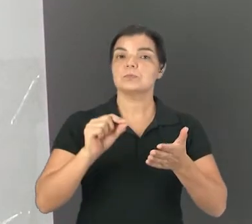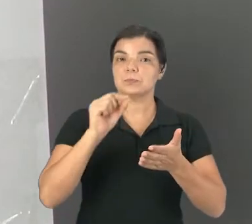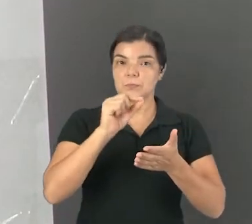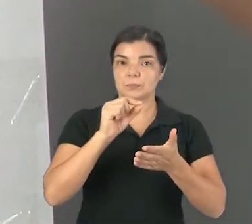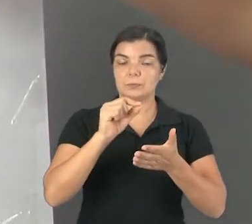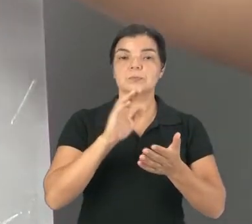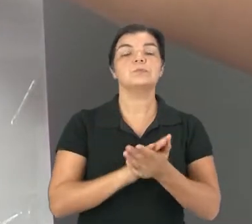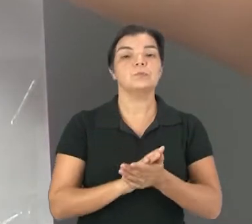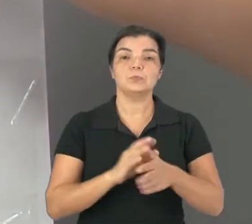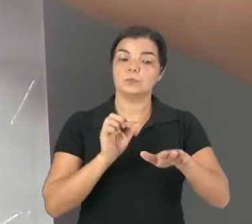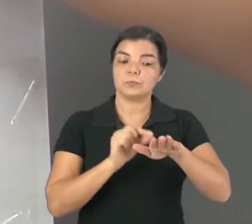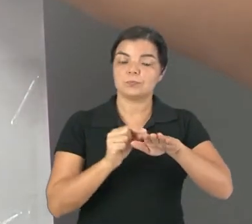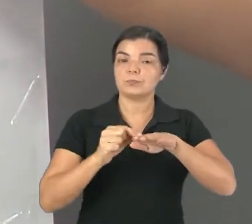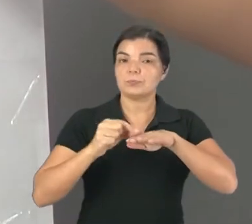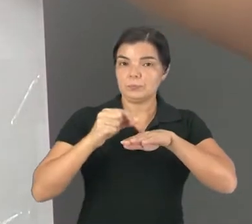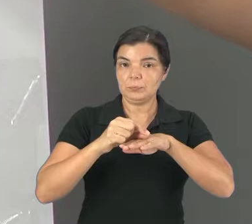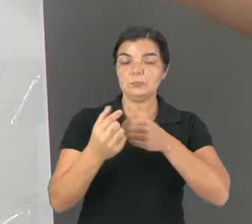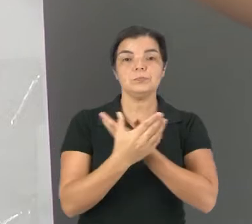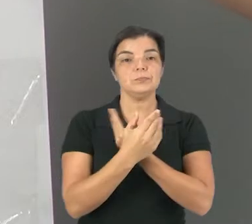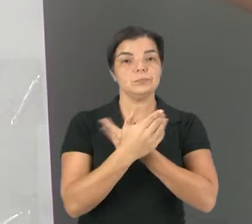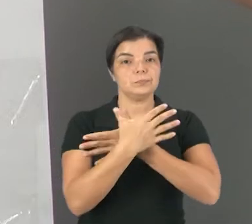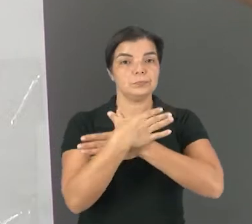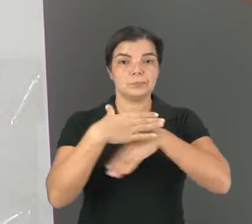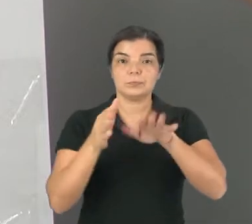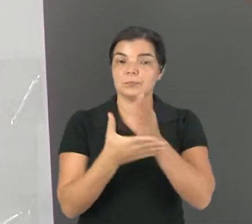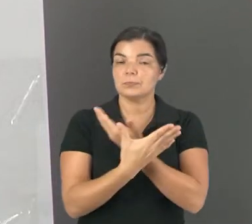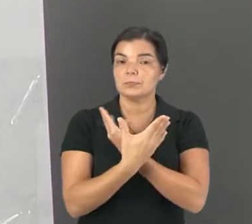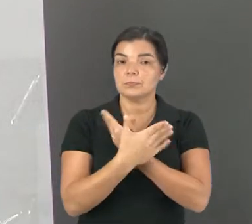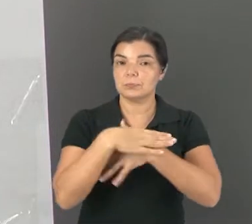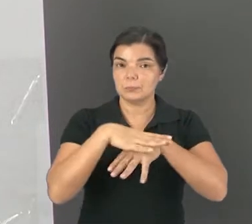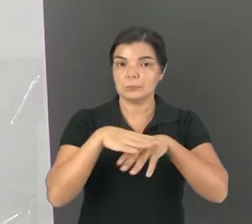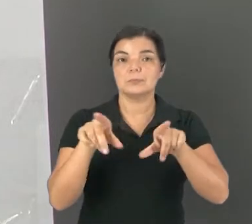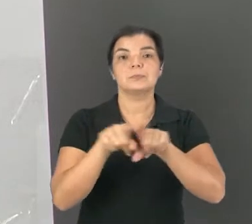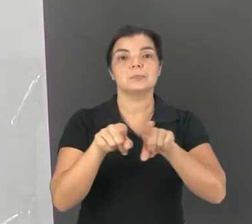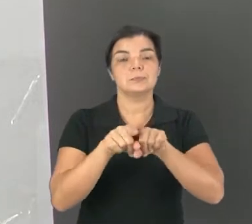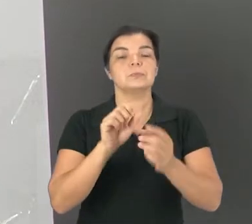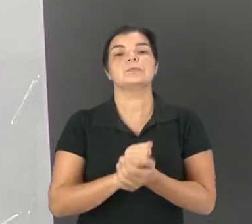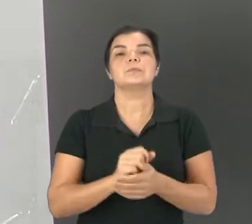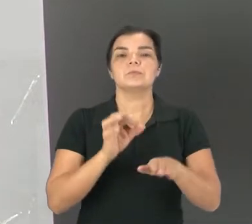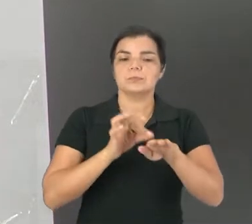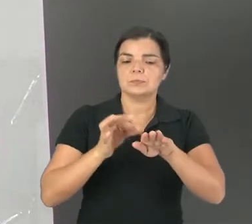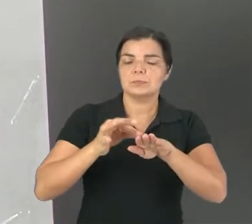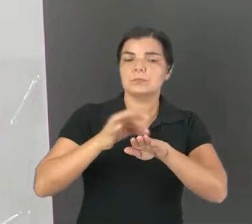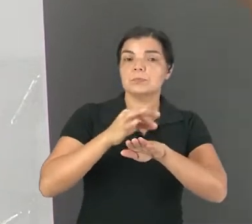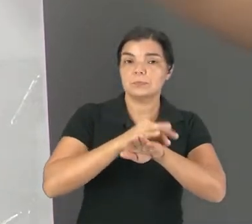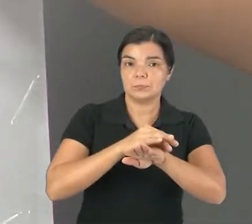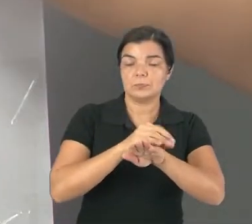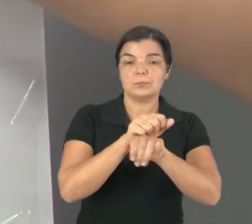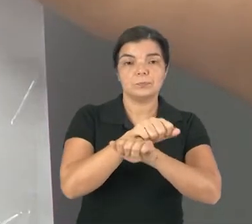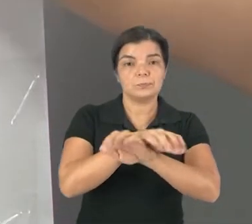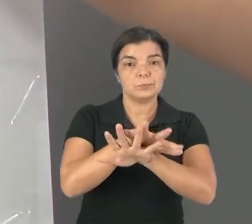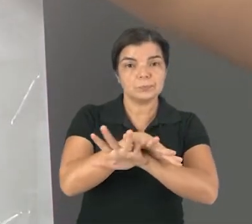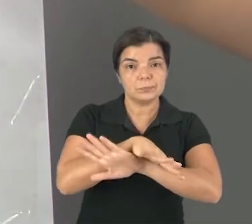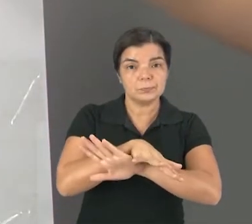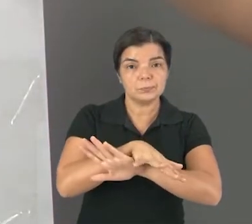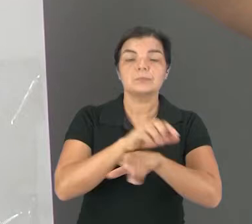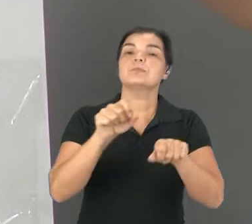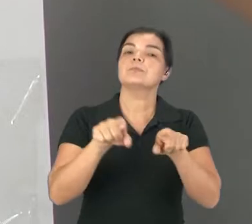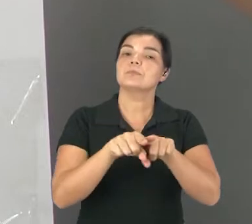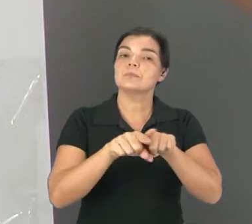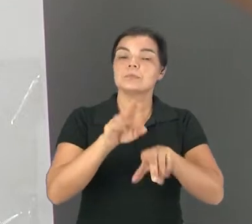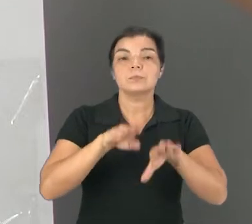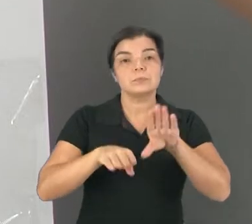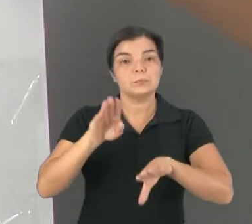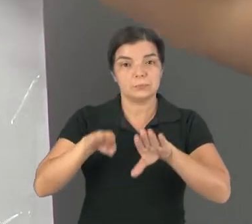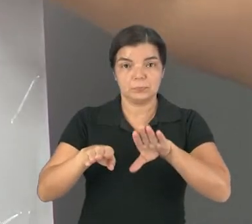uma joaninha? Há cerca de 4.500 espécies de joaninha e a quantidade de pintinhas